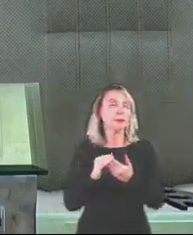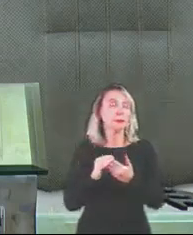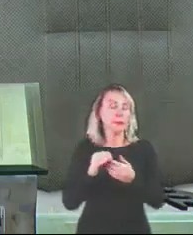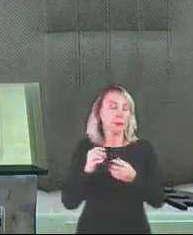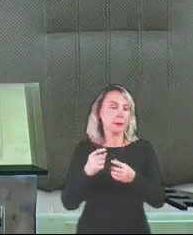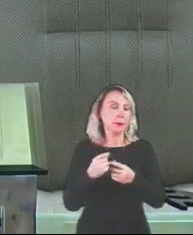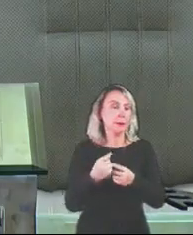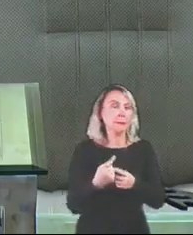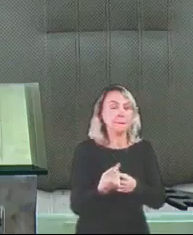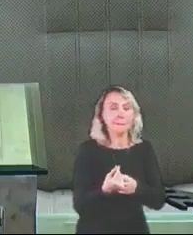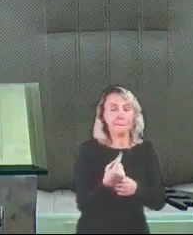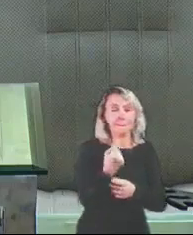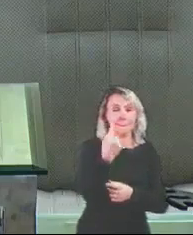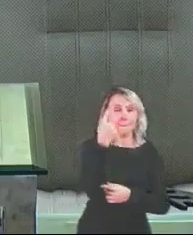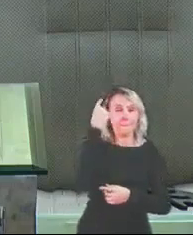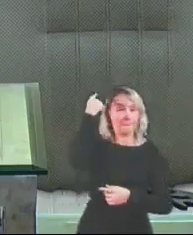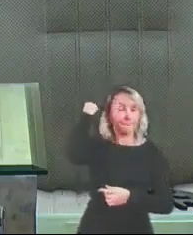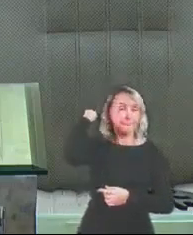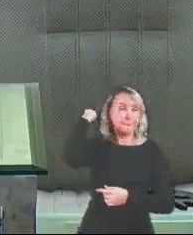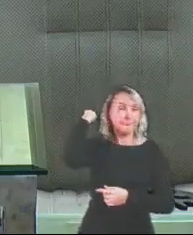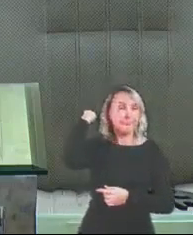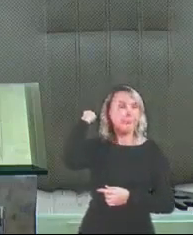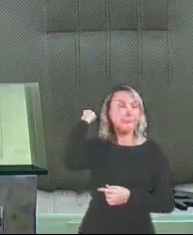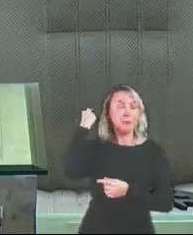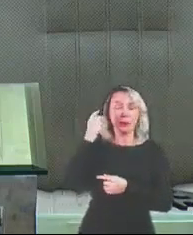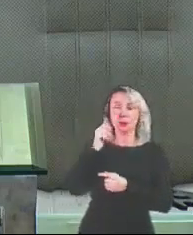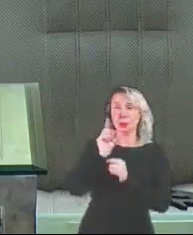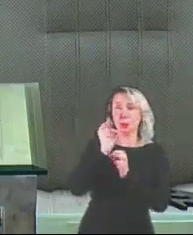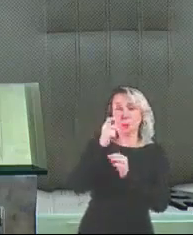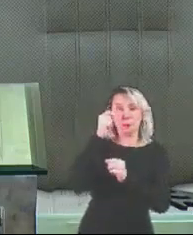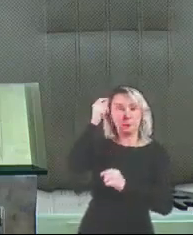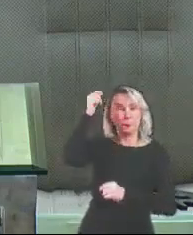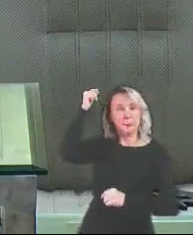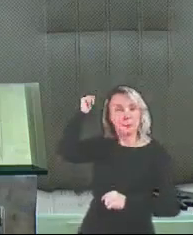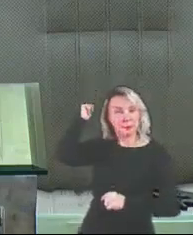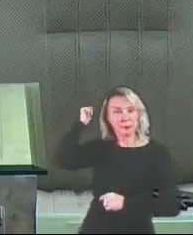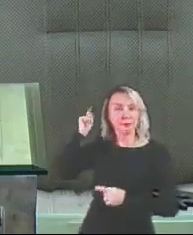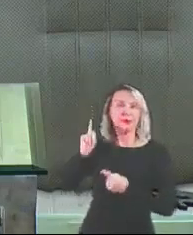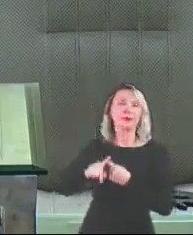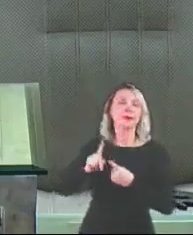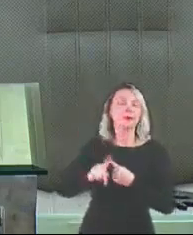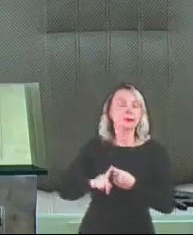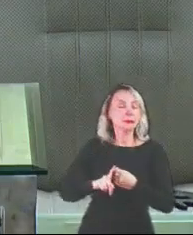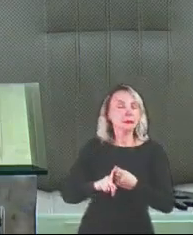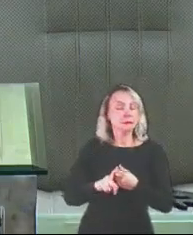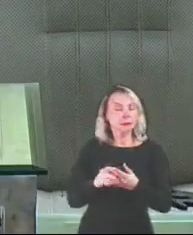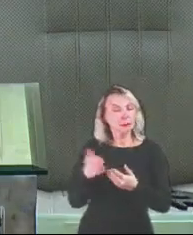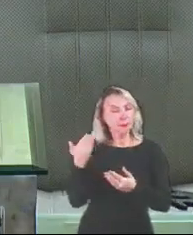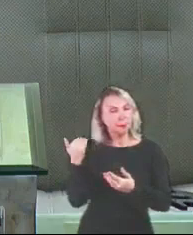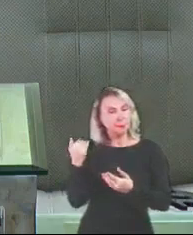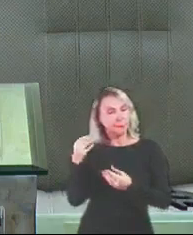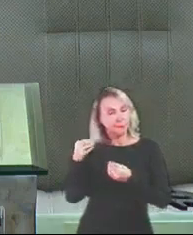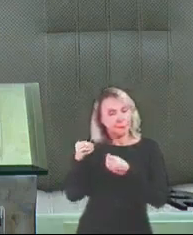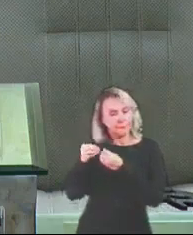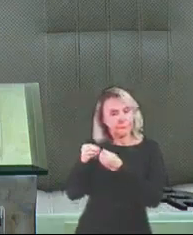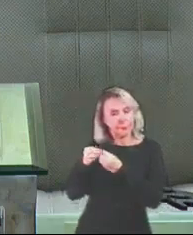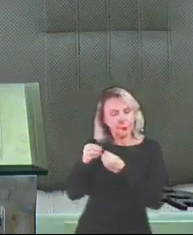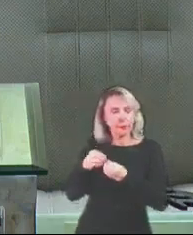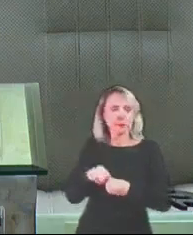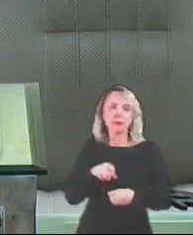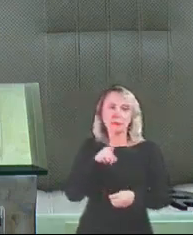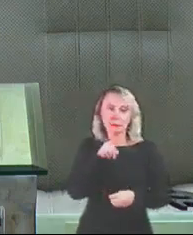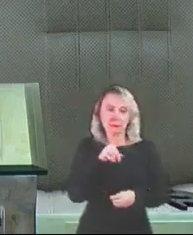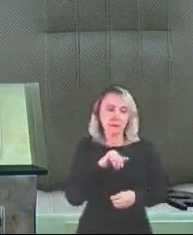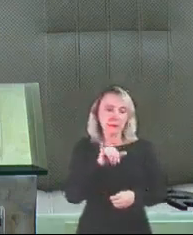Joel? Vocês vão escrever e vão contar as suas gerações, quatro gerações, a